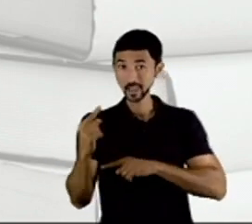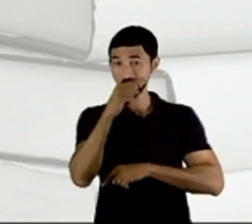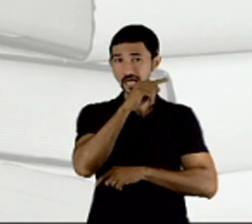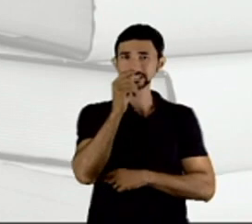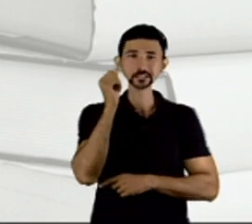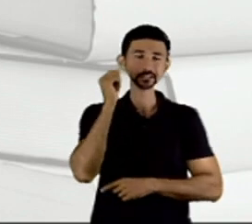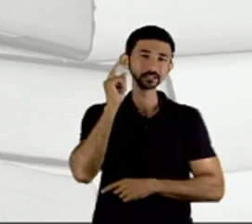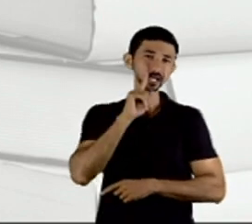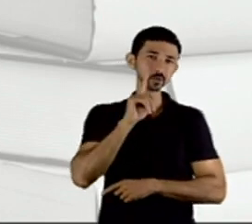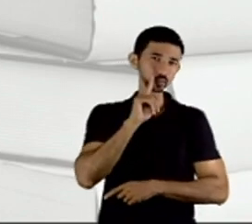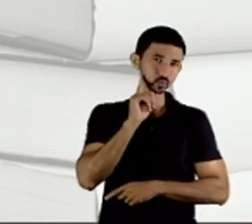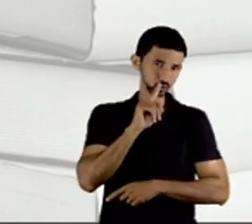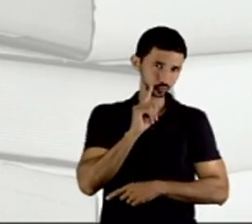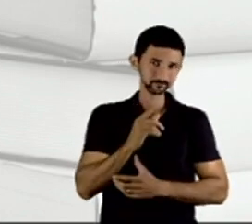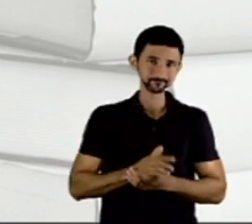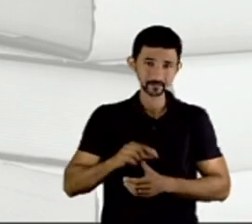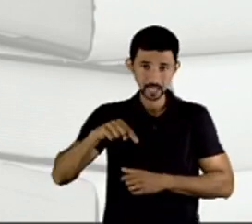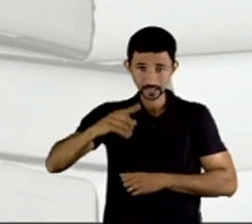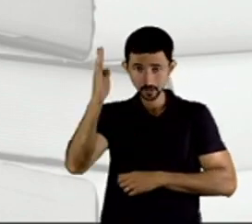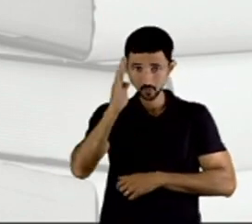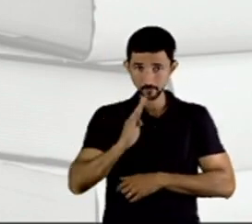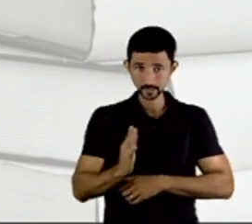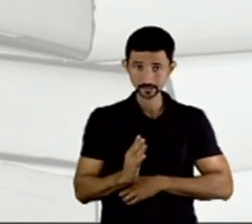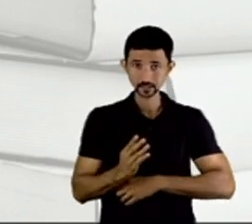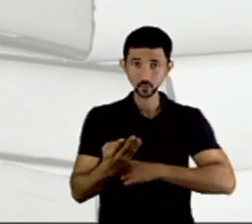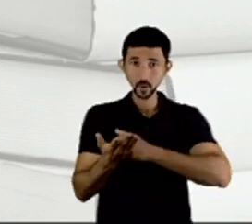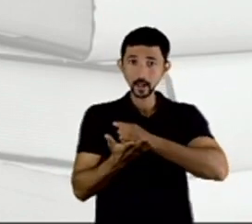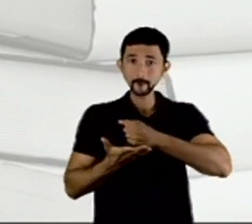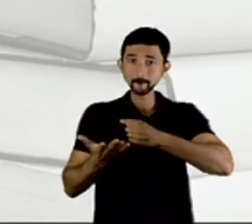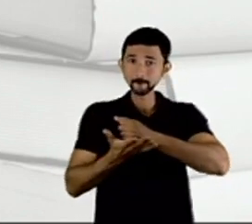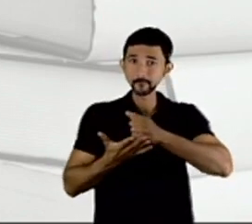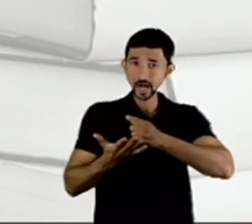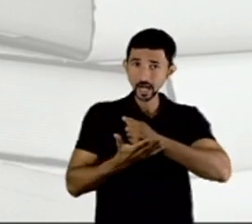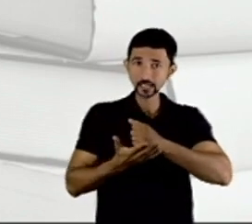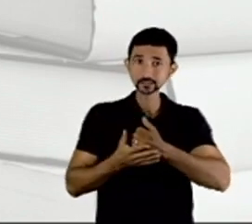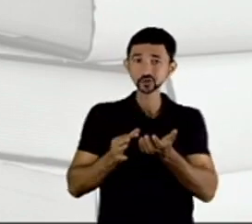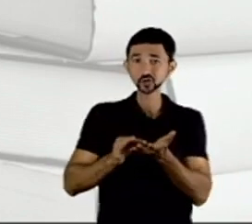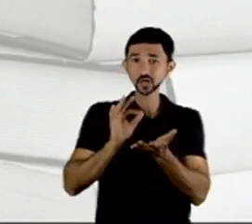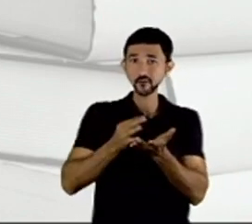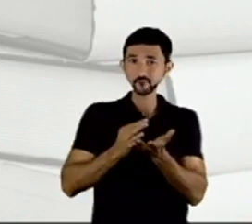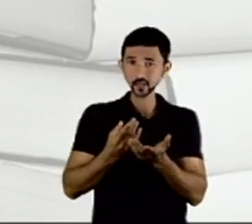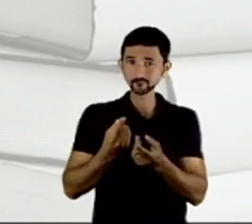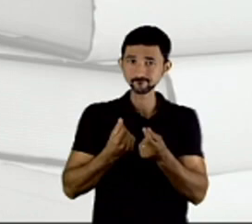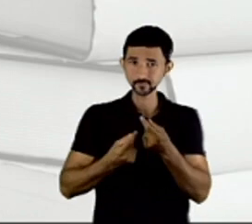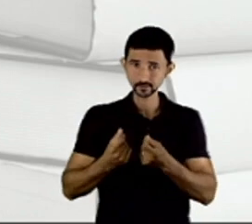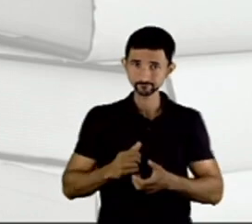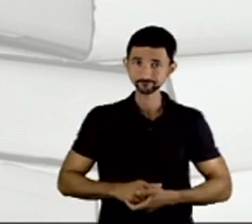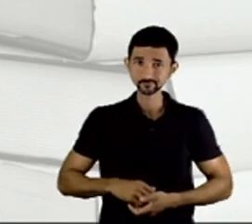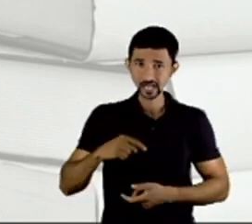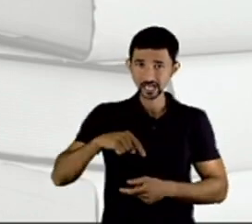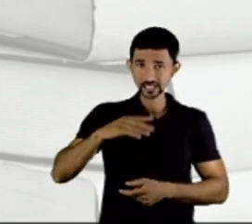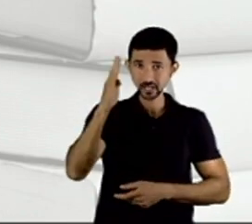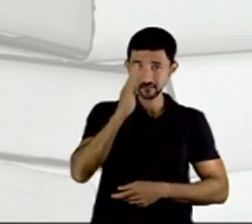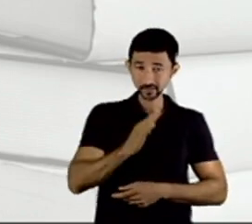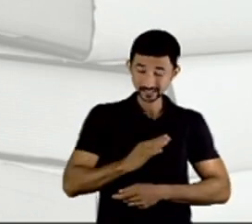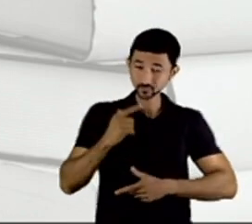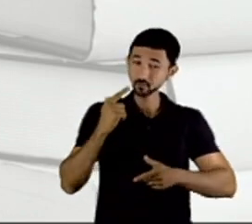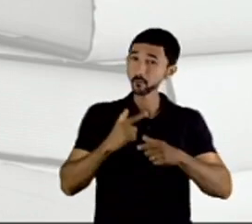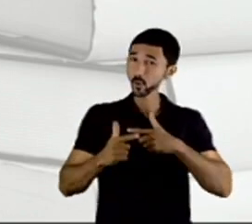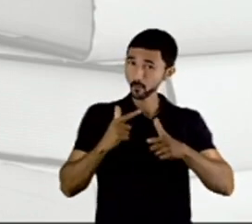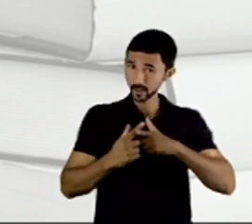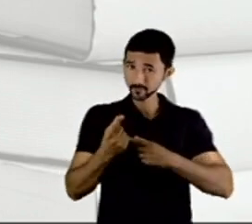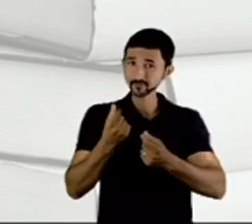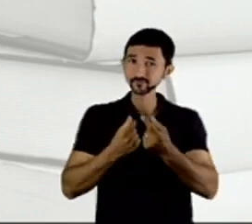café a base da economia brasileira naquela época, o Brasil também quebra. Já pensou, gente? Né? O que